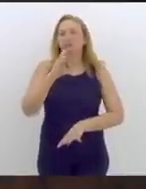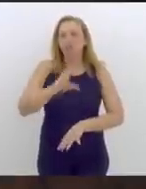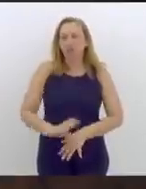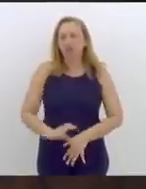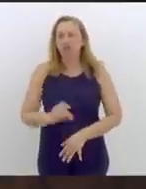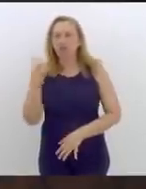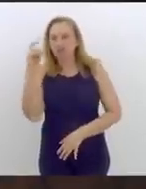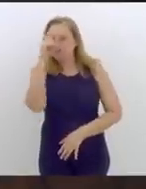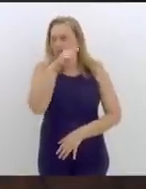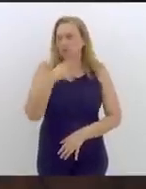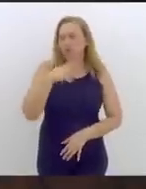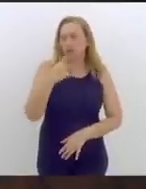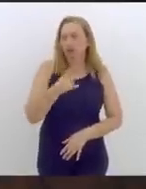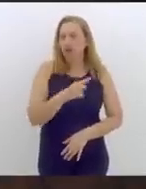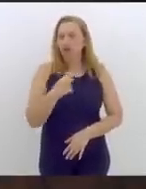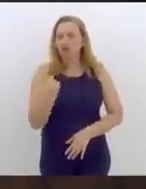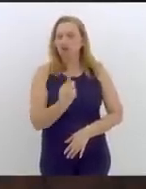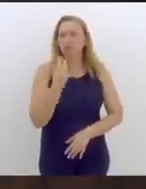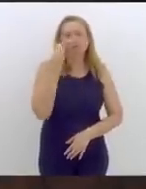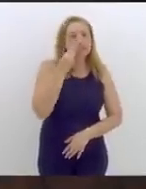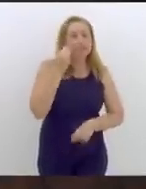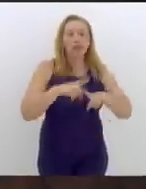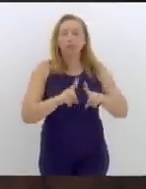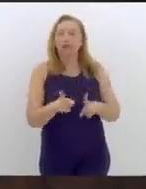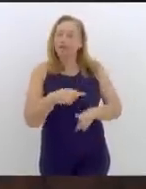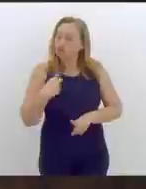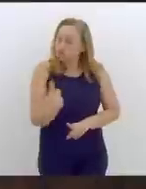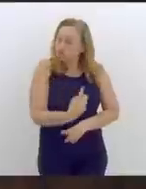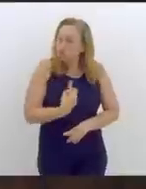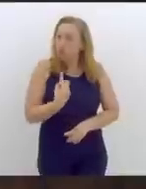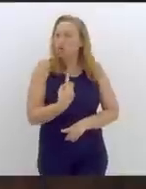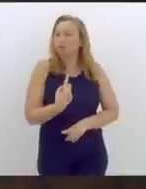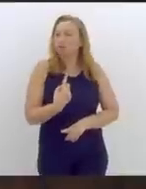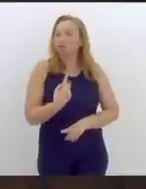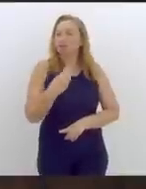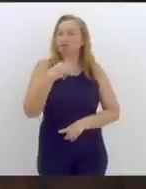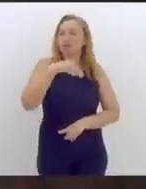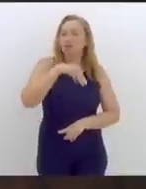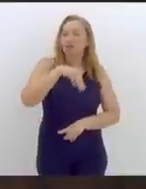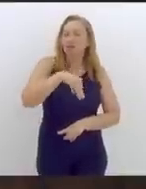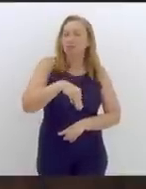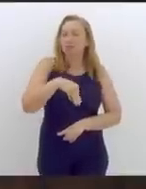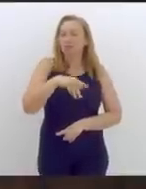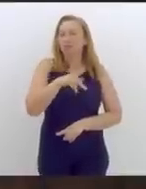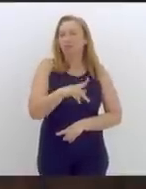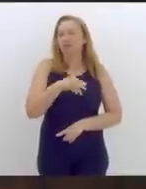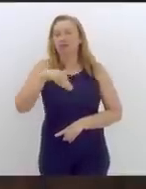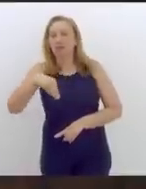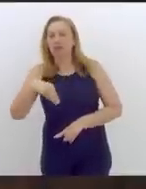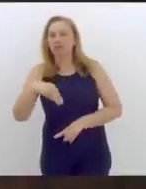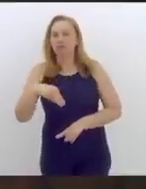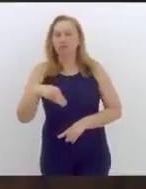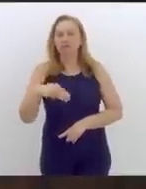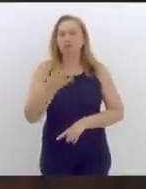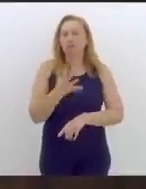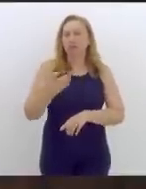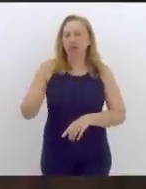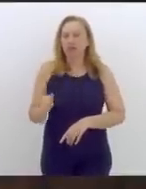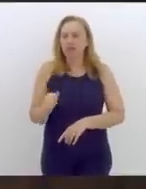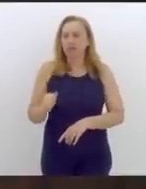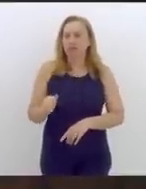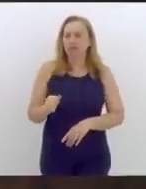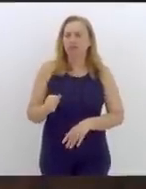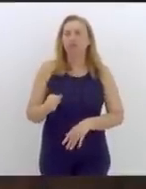falar o que nós passamos mas o nós que somos PM independente seja oficial seja Praça Coronel mas o senhor já foi